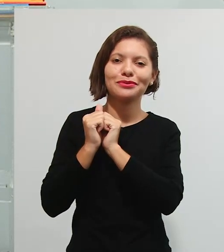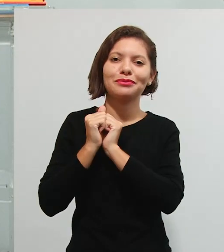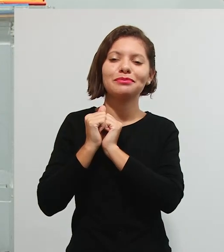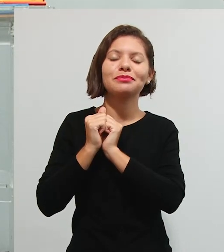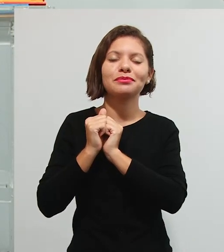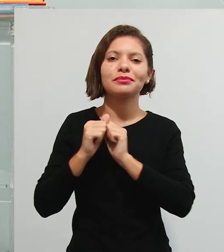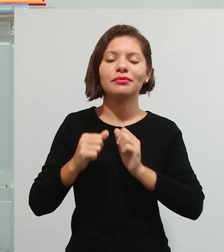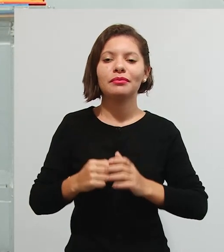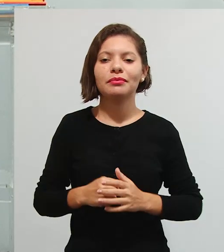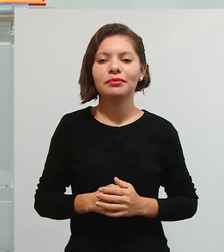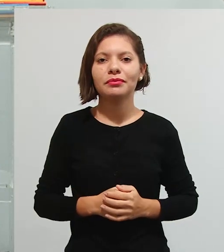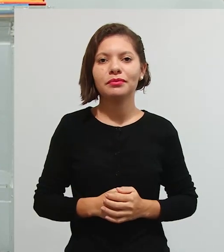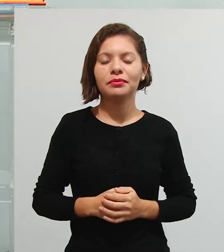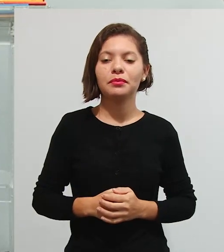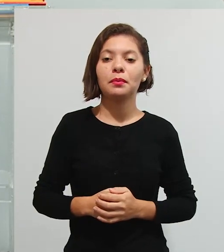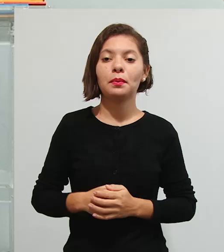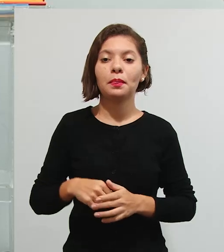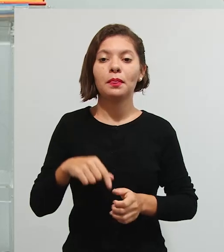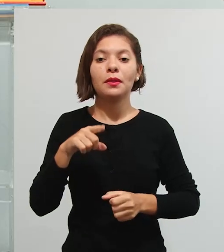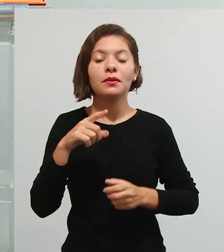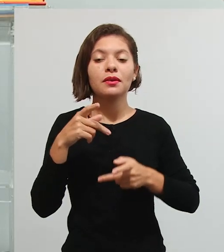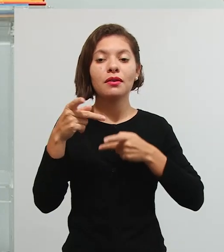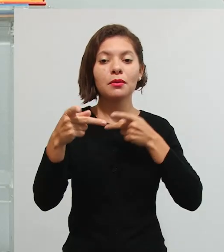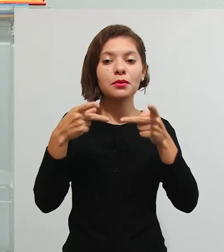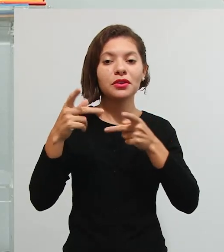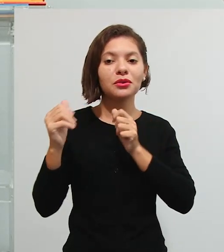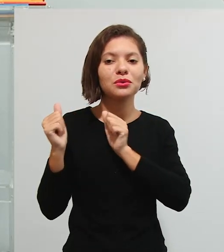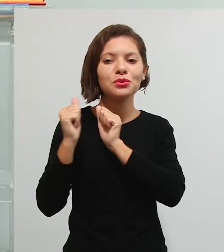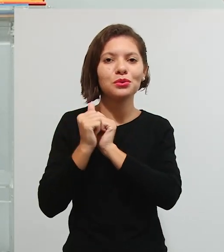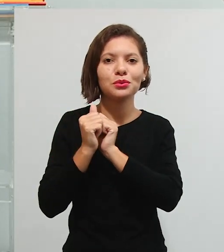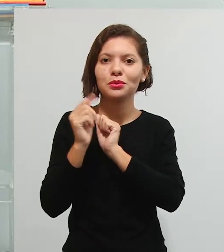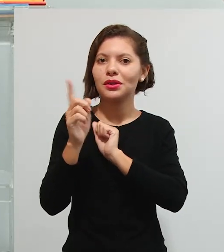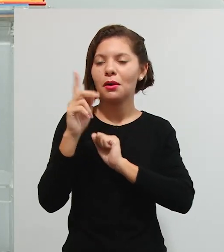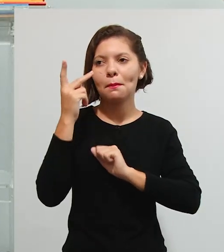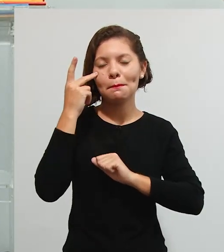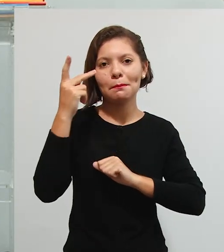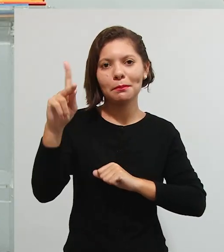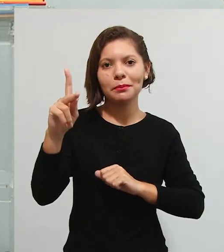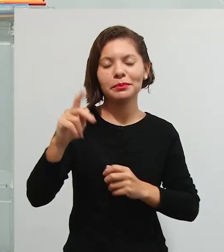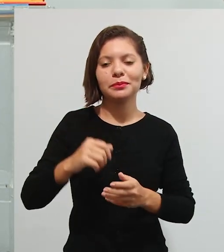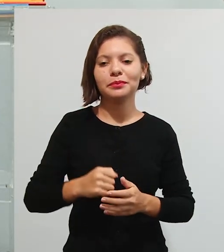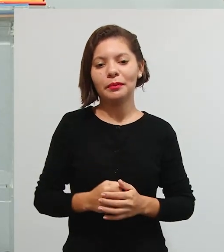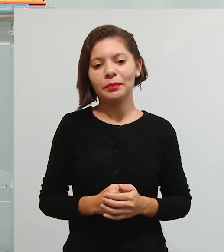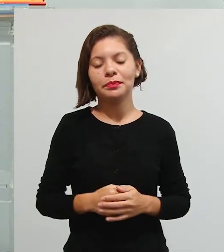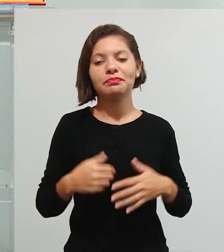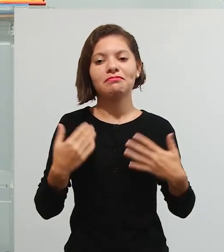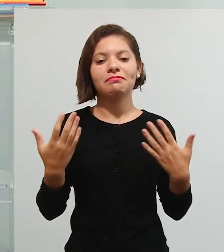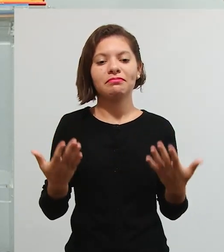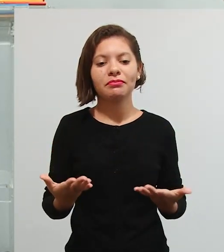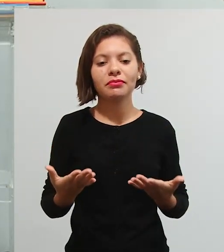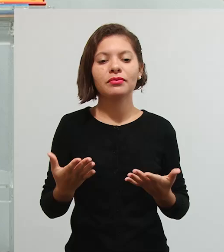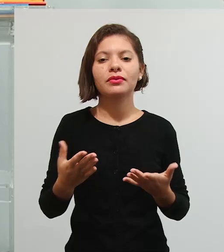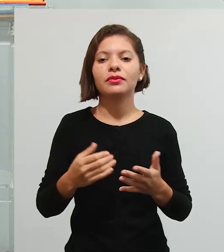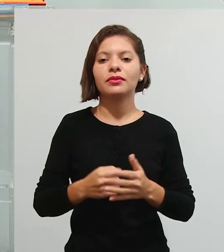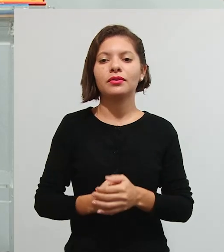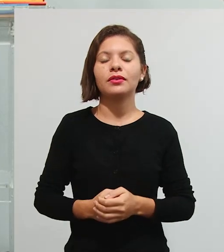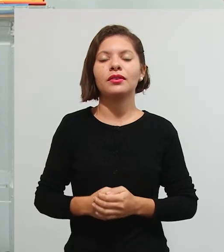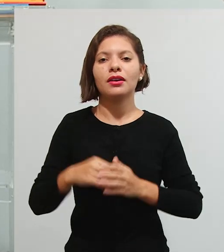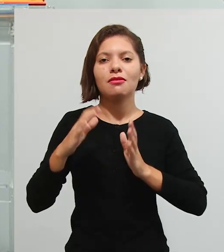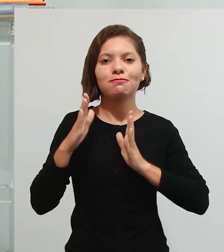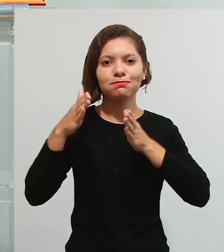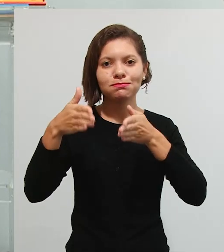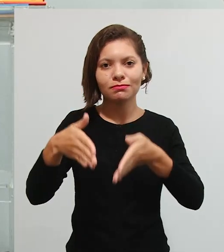desenho, os especialistas dessa área, eles dizem que esse desenho tem que ser concebido com. Não pode